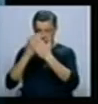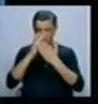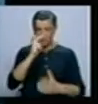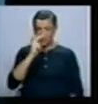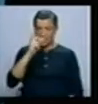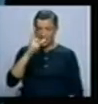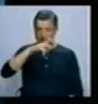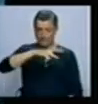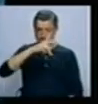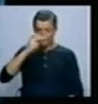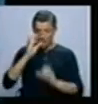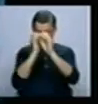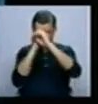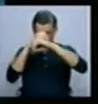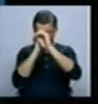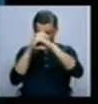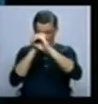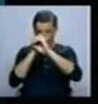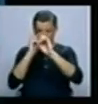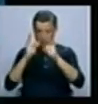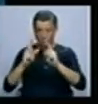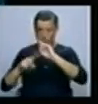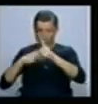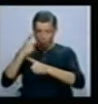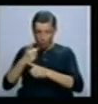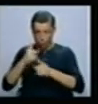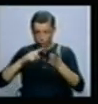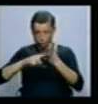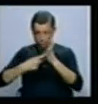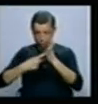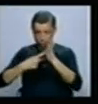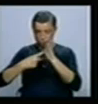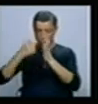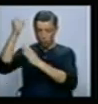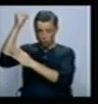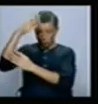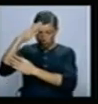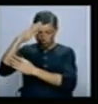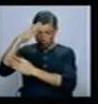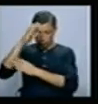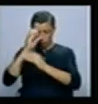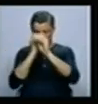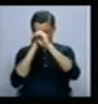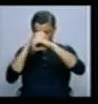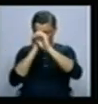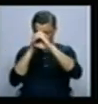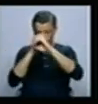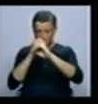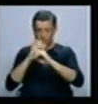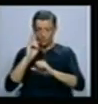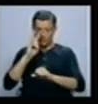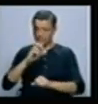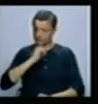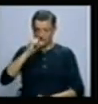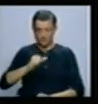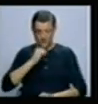do ALMA, está a conseguir identificar outros pontos de luz que, por exemplo, um telescópio espacial como o Hubble ainda não consegue